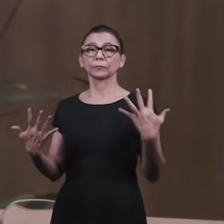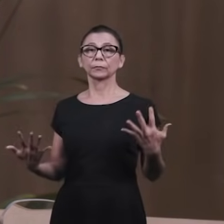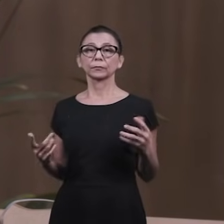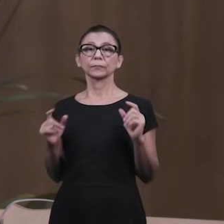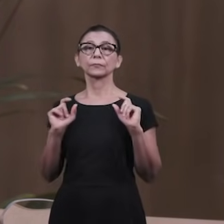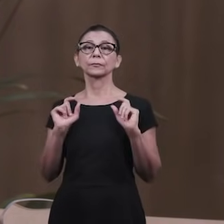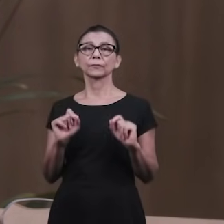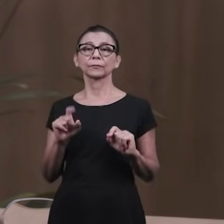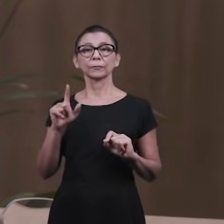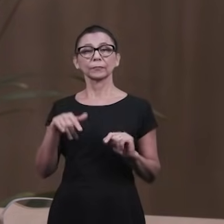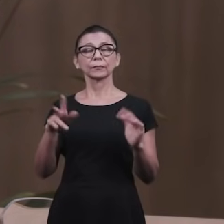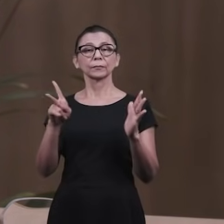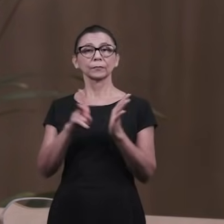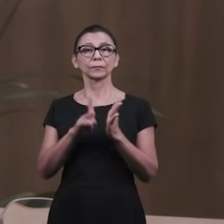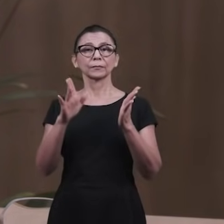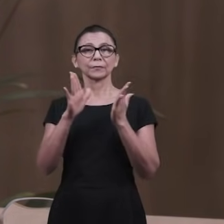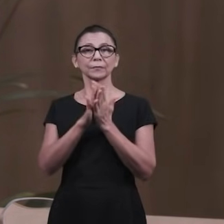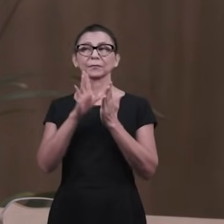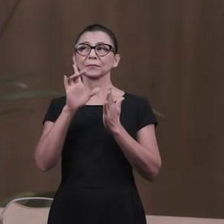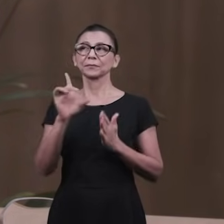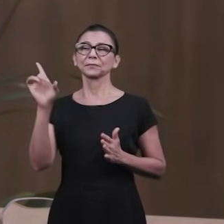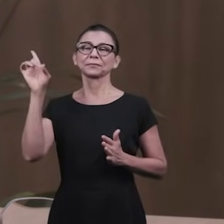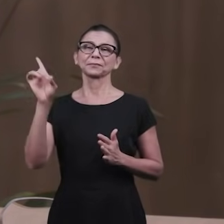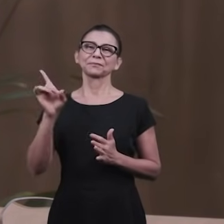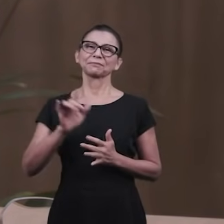é a palavra.